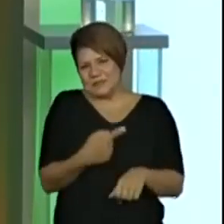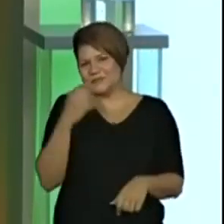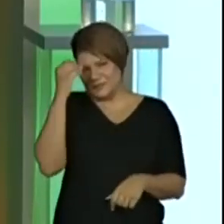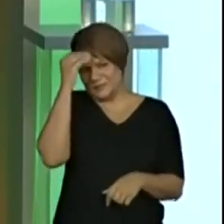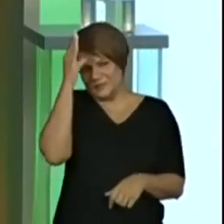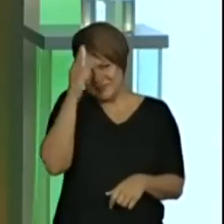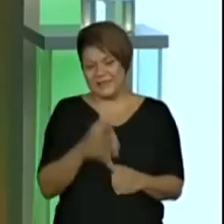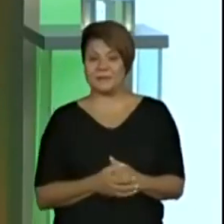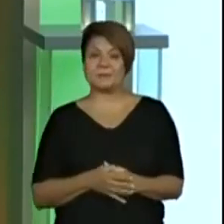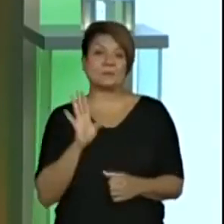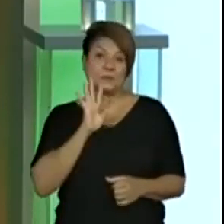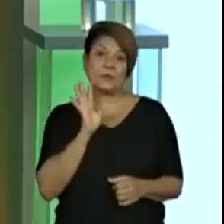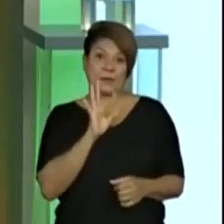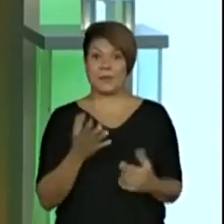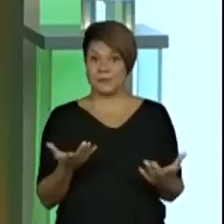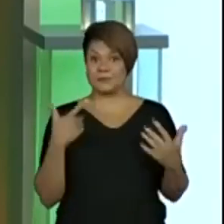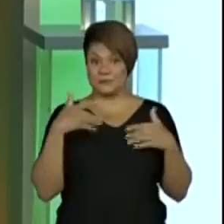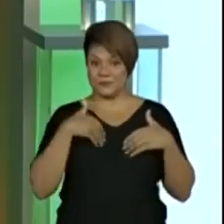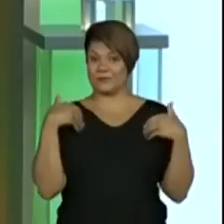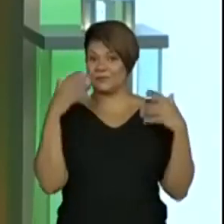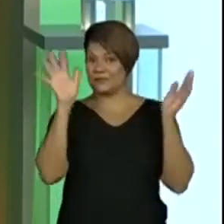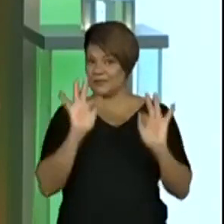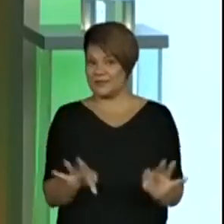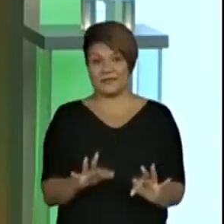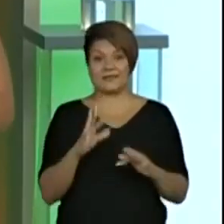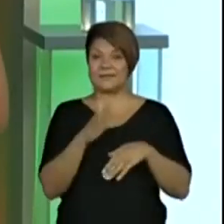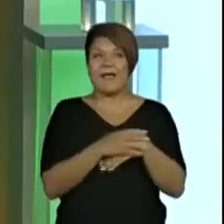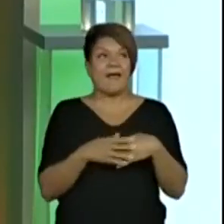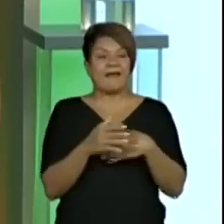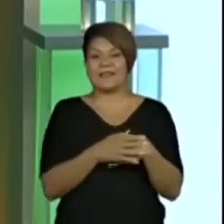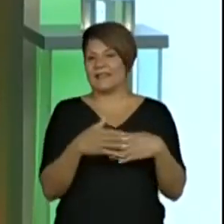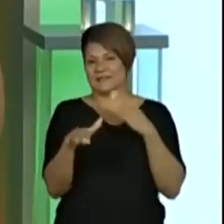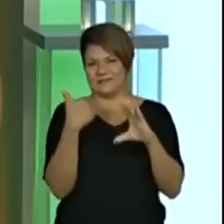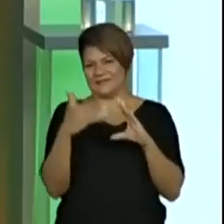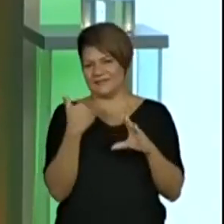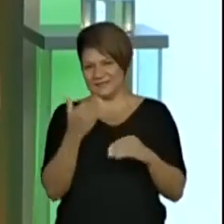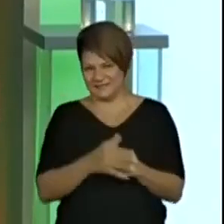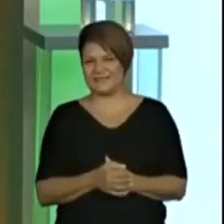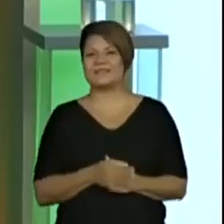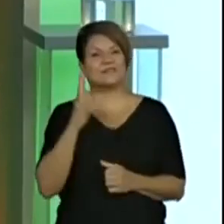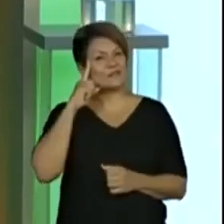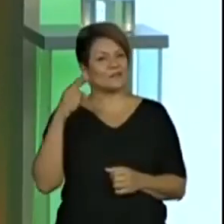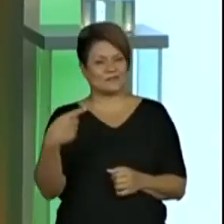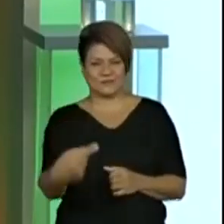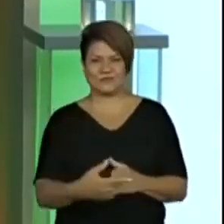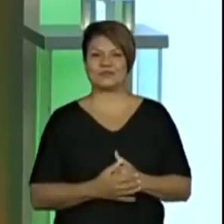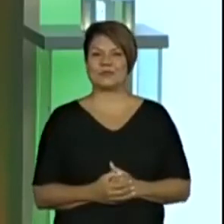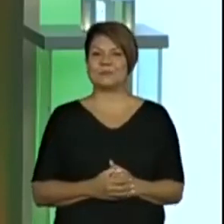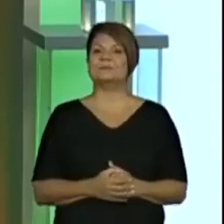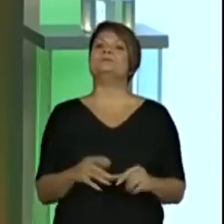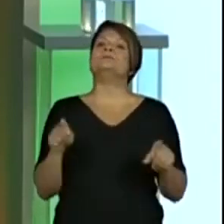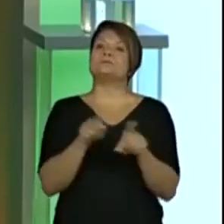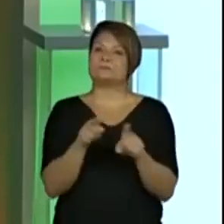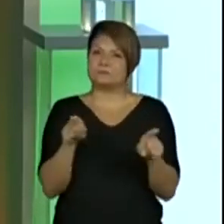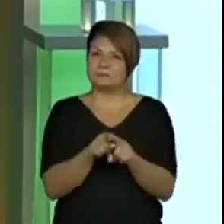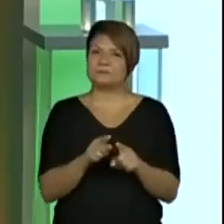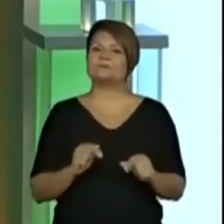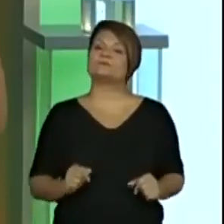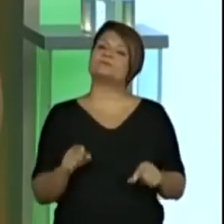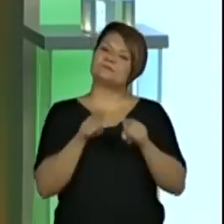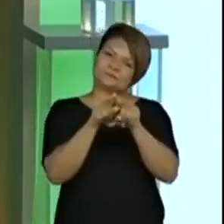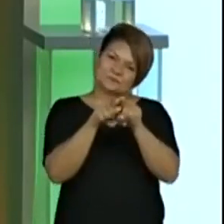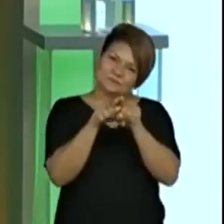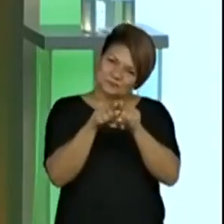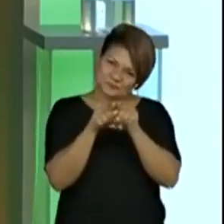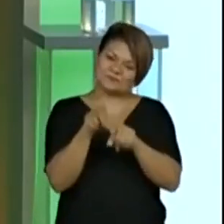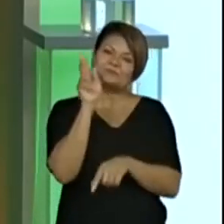muito bacana. E a gente fica muito feliz com todo o carinho que a gente recebe de vocês todos os dias. E, além disso, a parceria